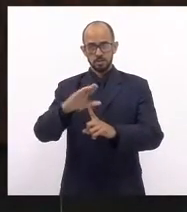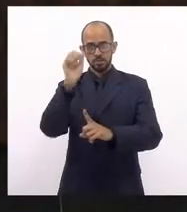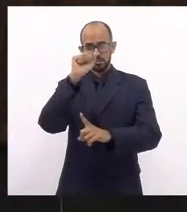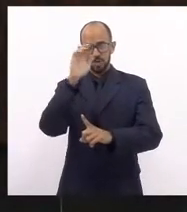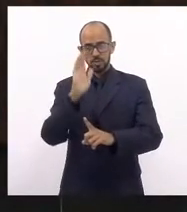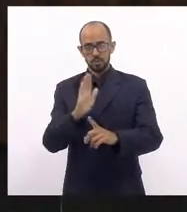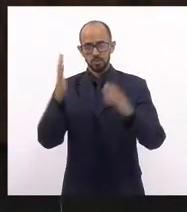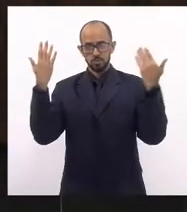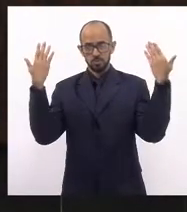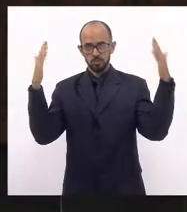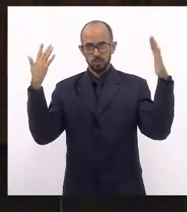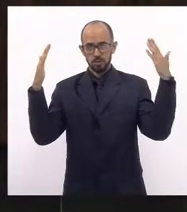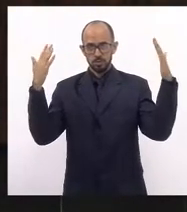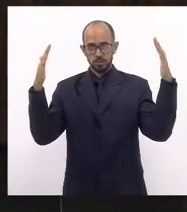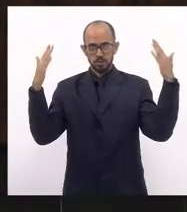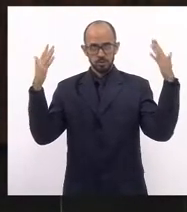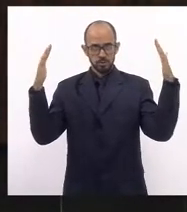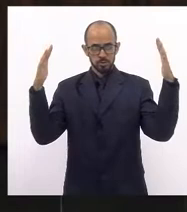palmas.